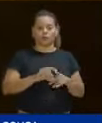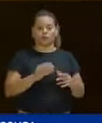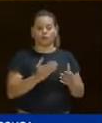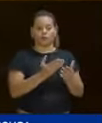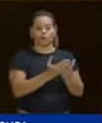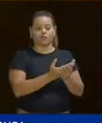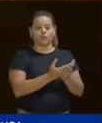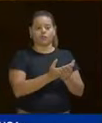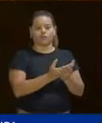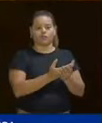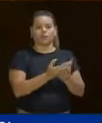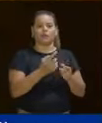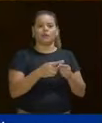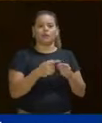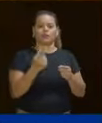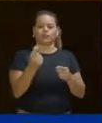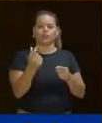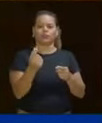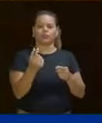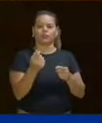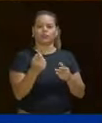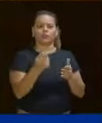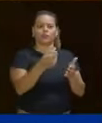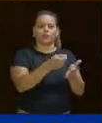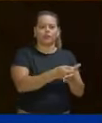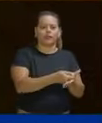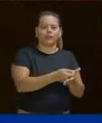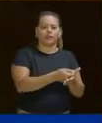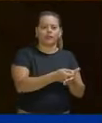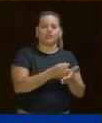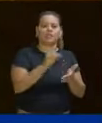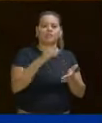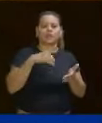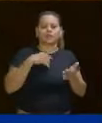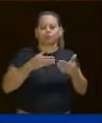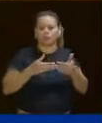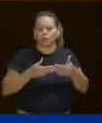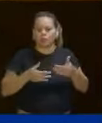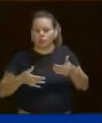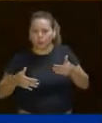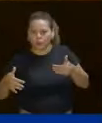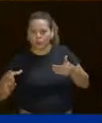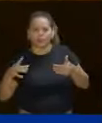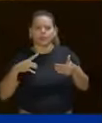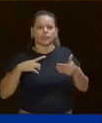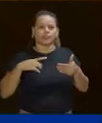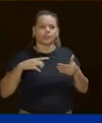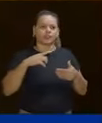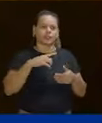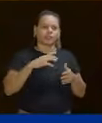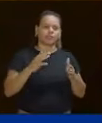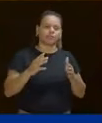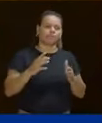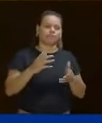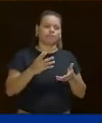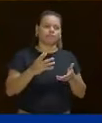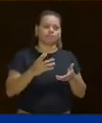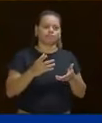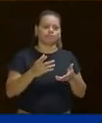que é a sanção imposta em decisão durante o andamento do processo, em decorrência de litigância de